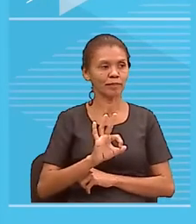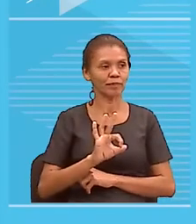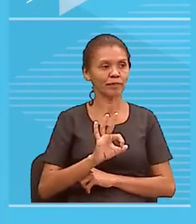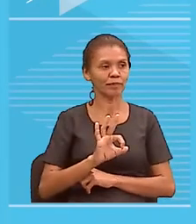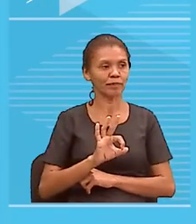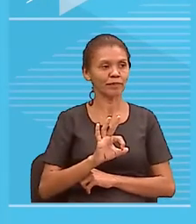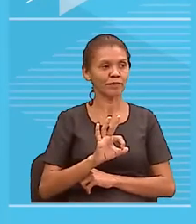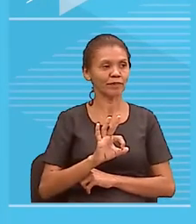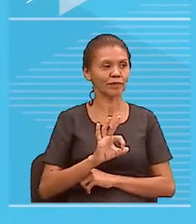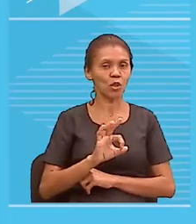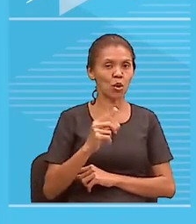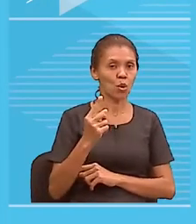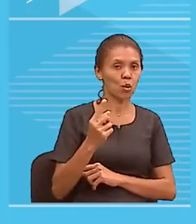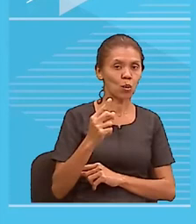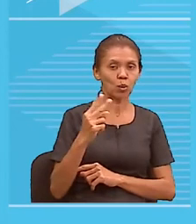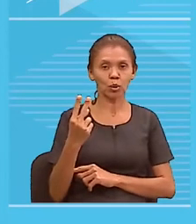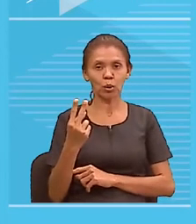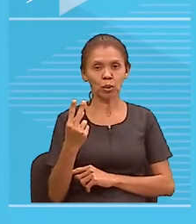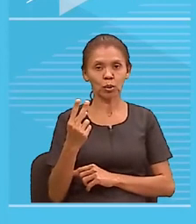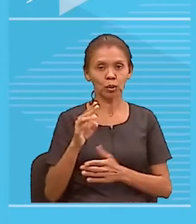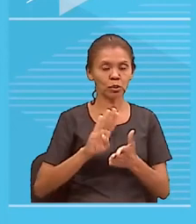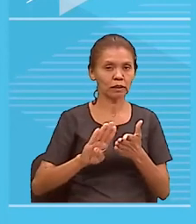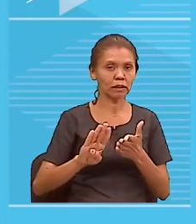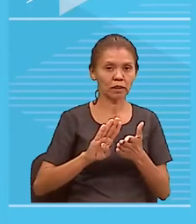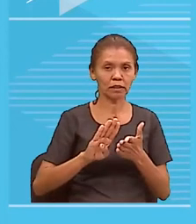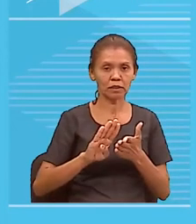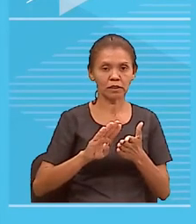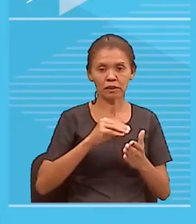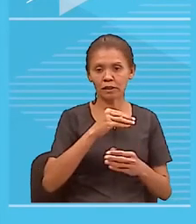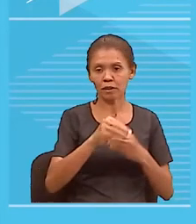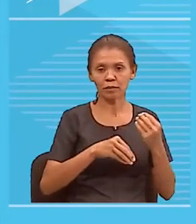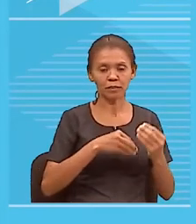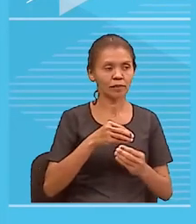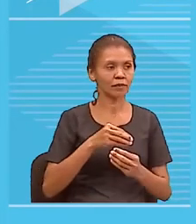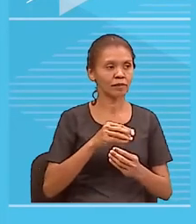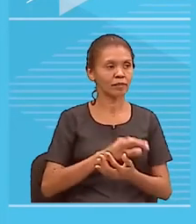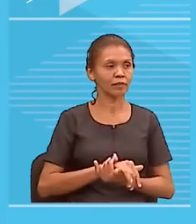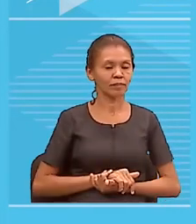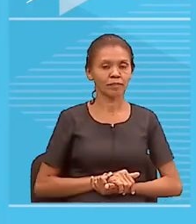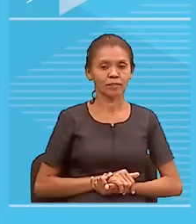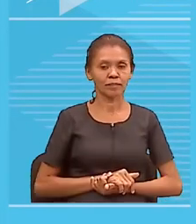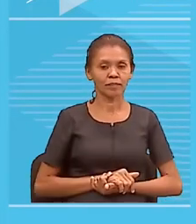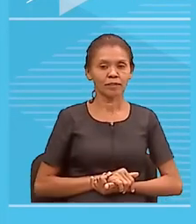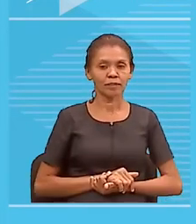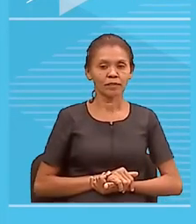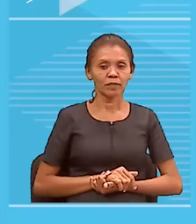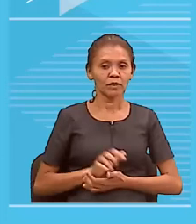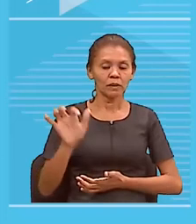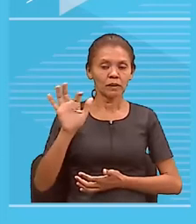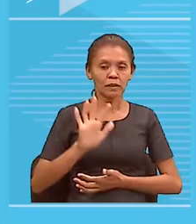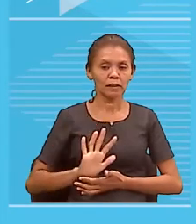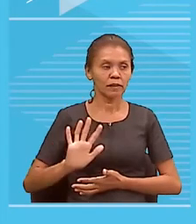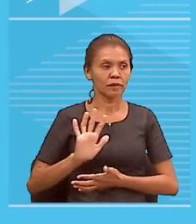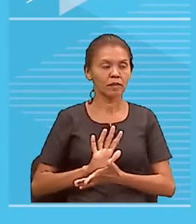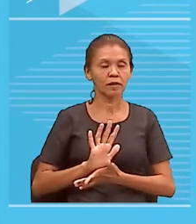de pelo menos um dos ingredientes da Fórmula lá né do composto convencional então quando eu